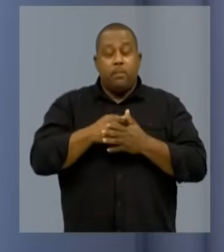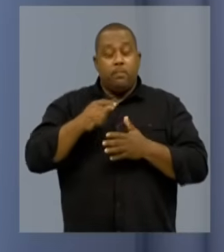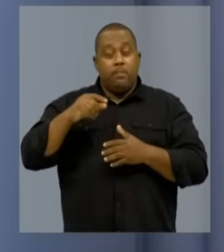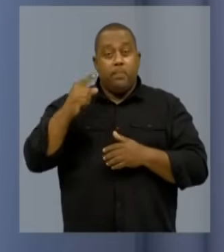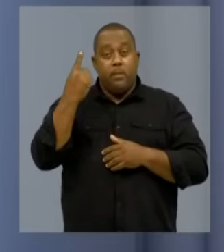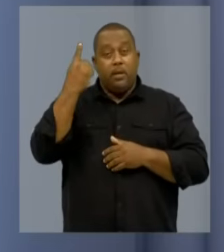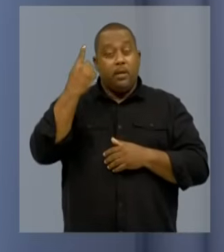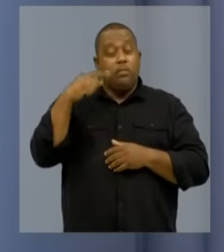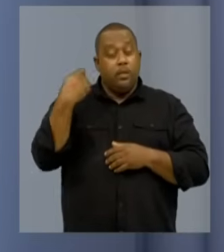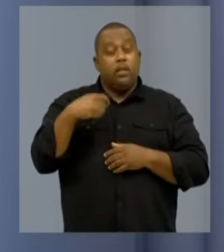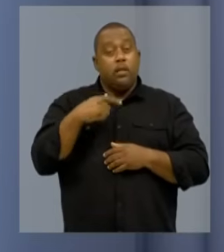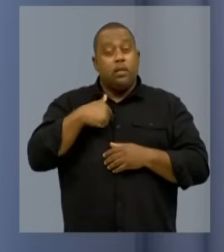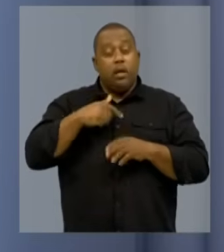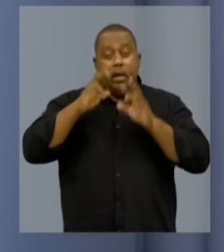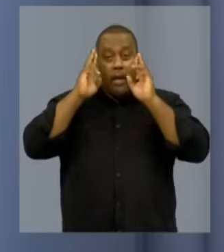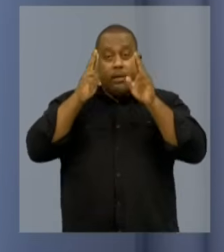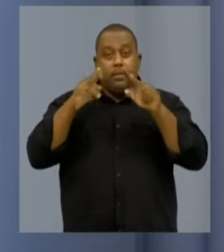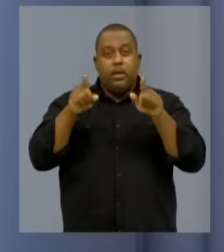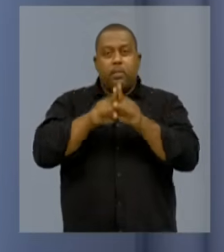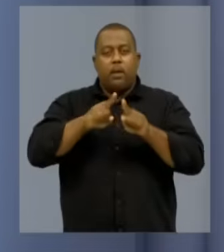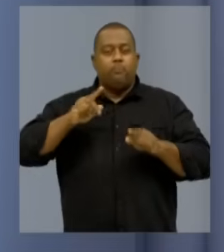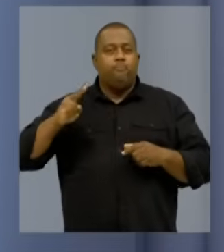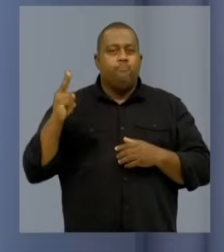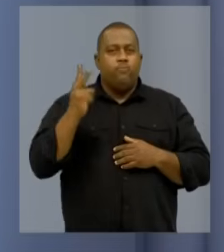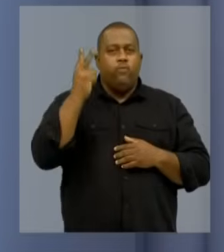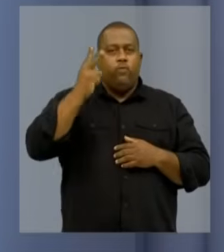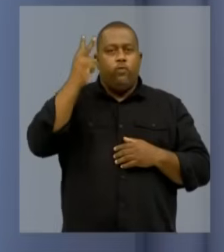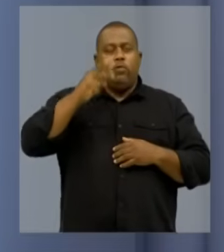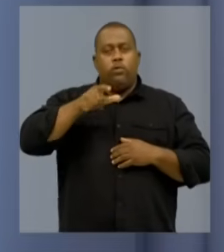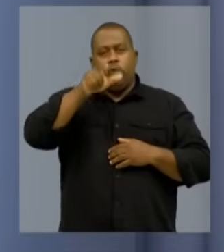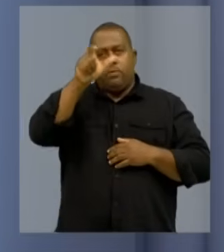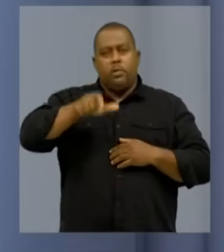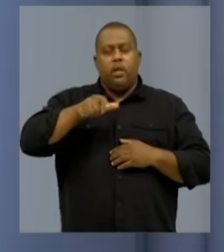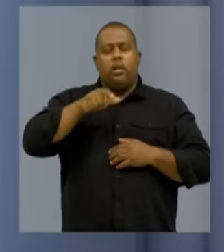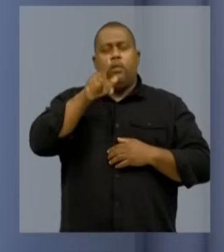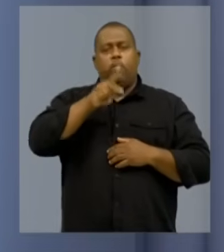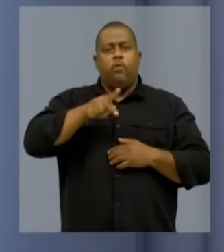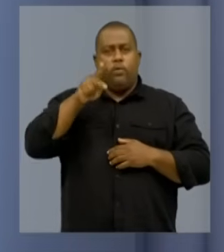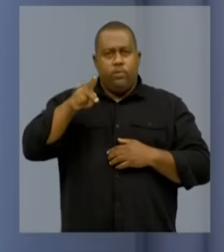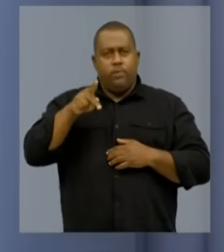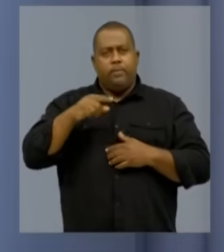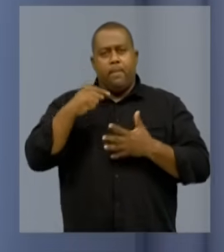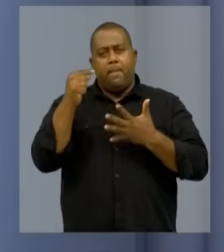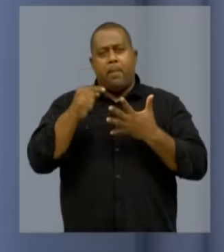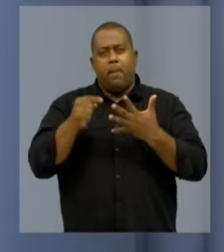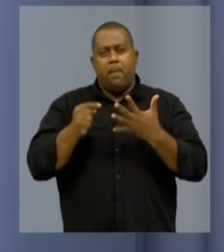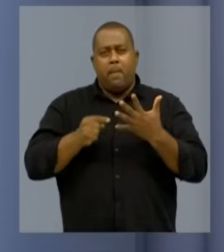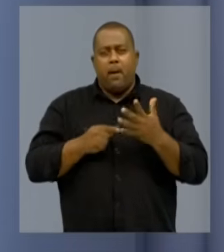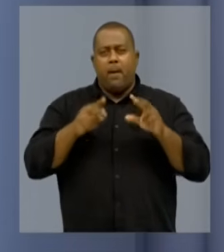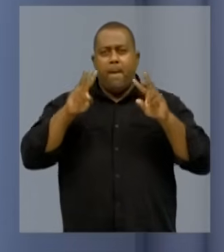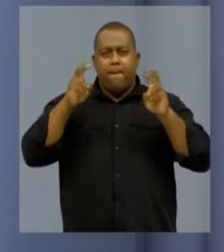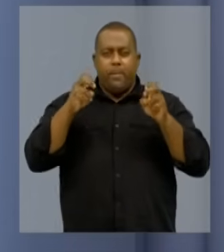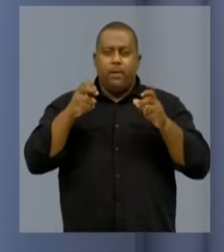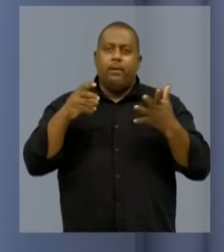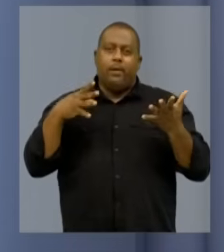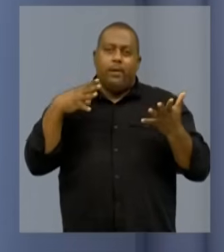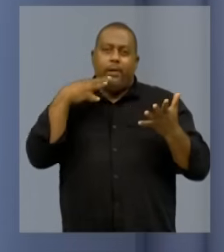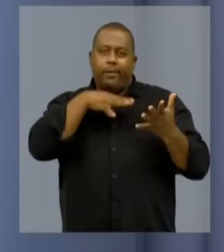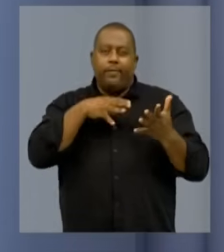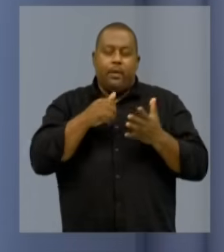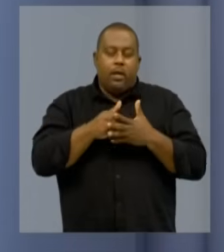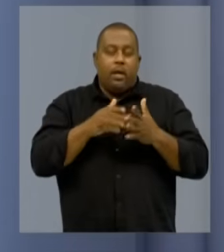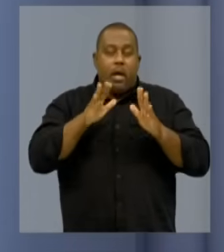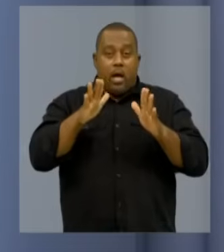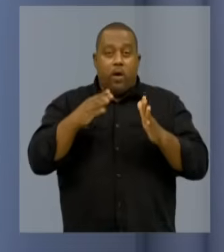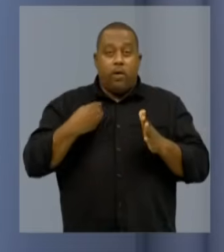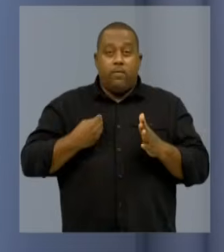pelo respeito e pela valorização do professor, para além de outras tantas questões, óbvio. Nós estamos vivendo,